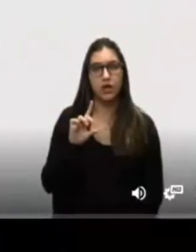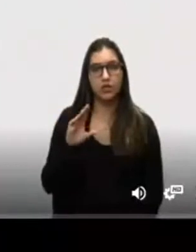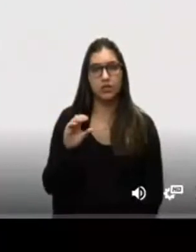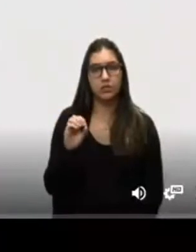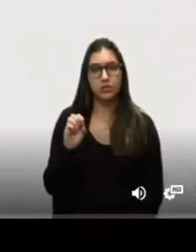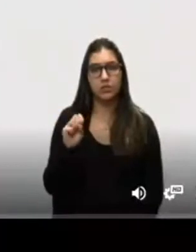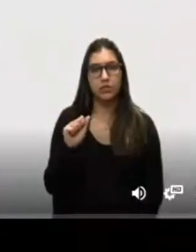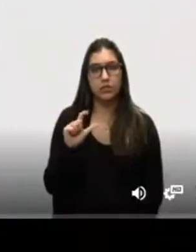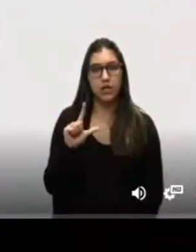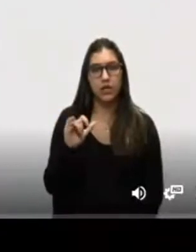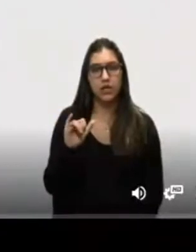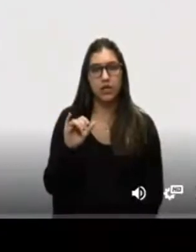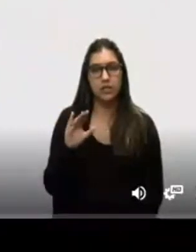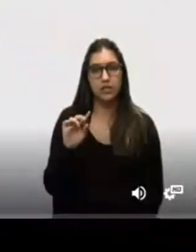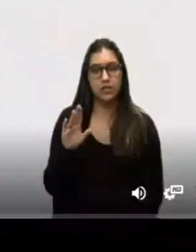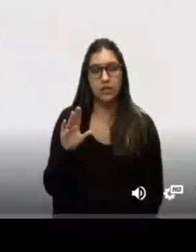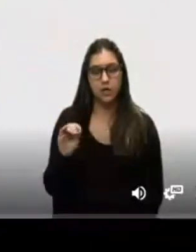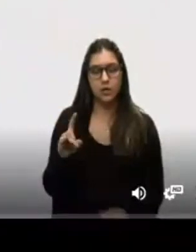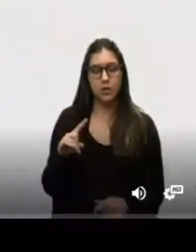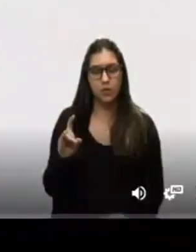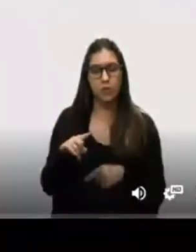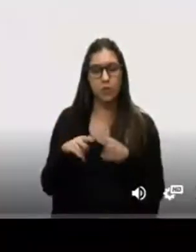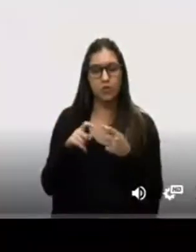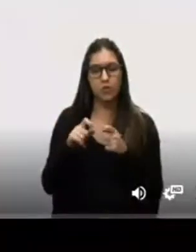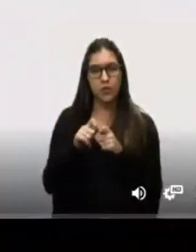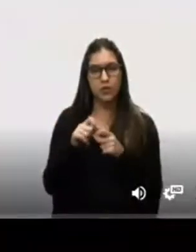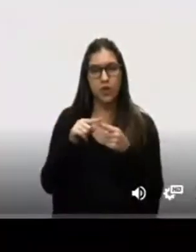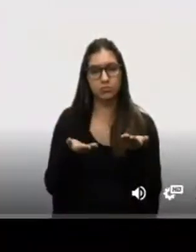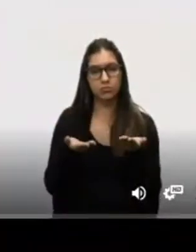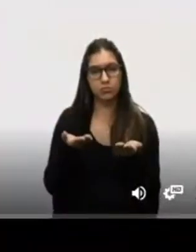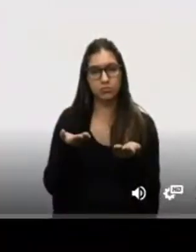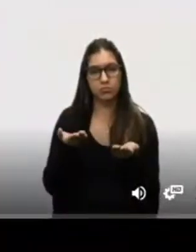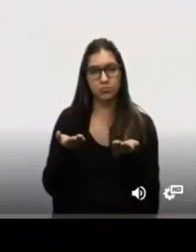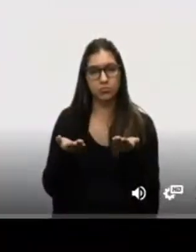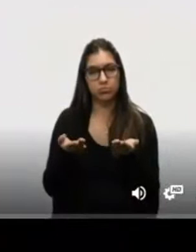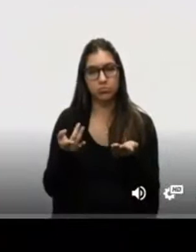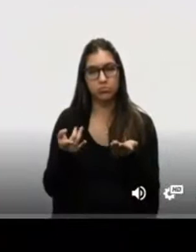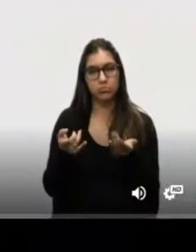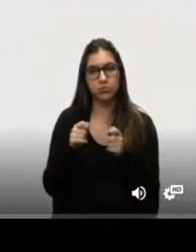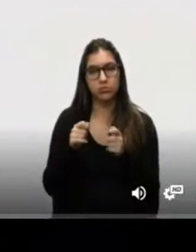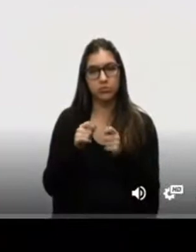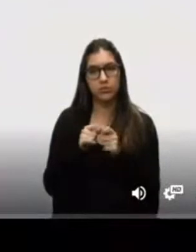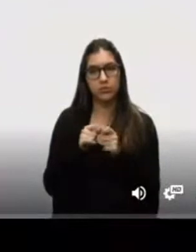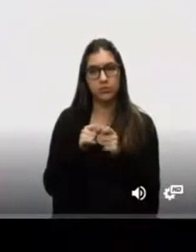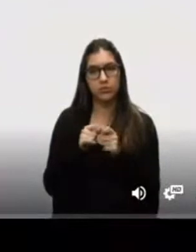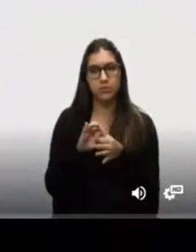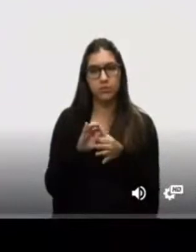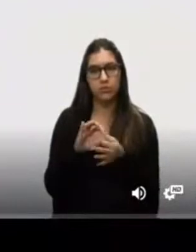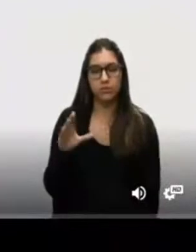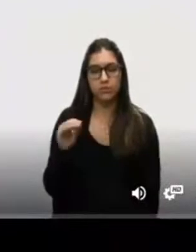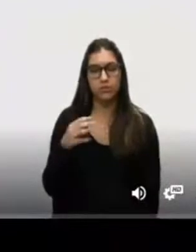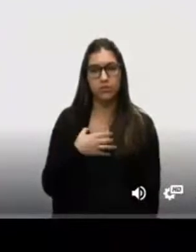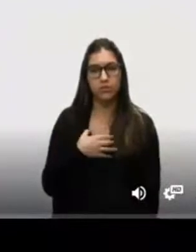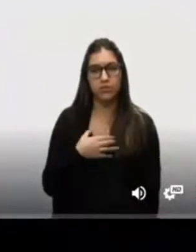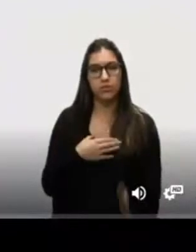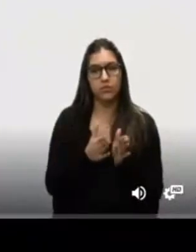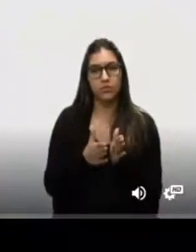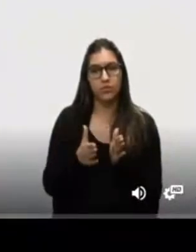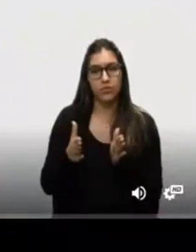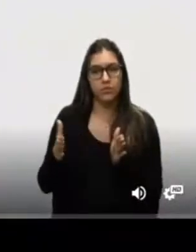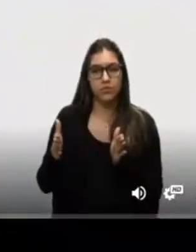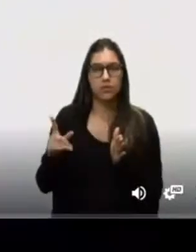fazer essas duas determinação dos pontos de fusão desses dois compostos de forma